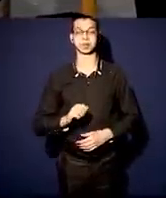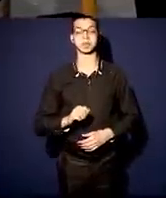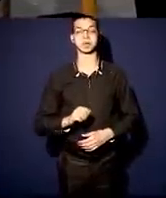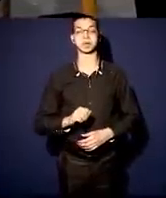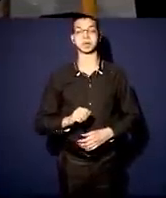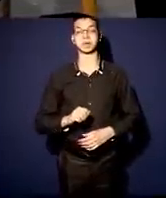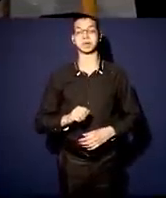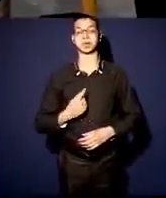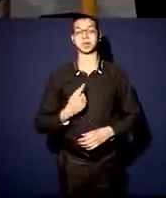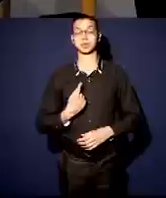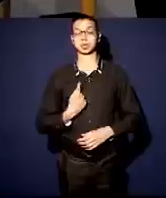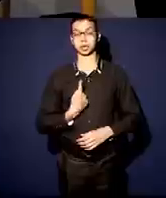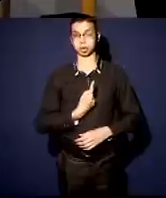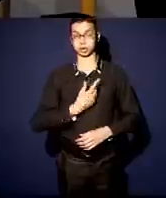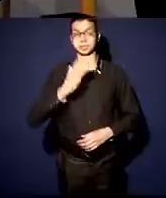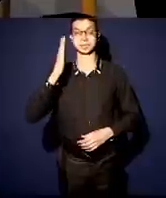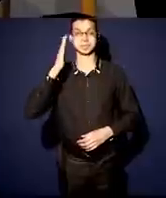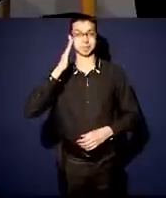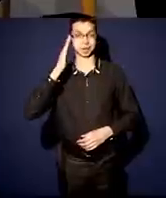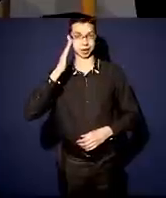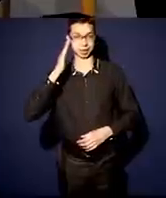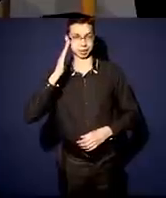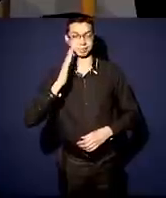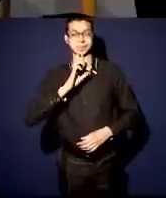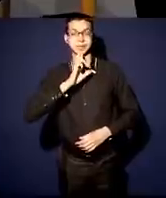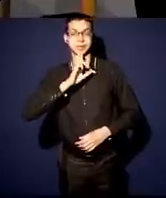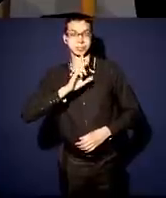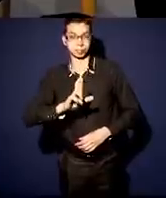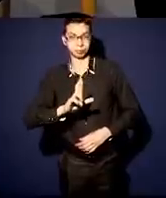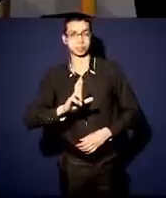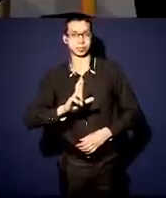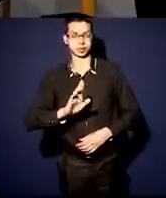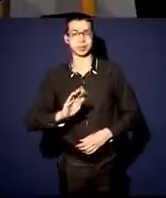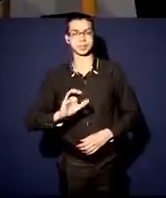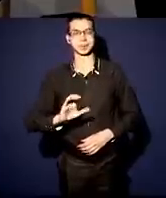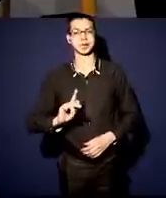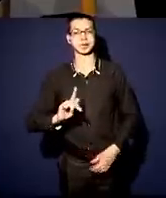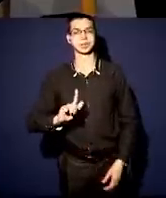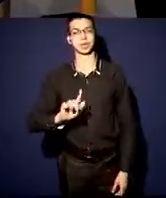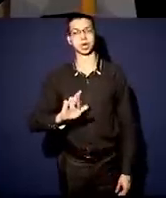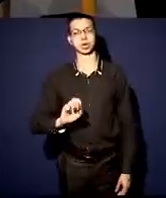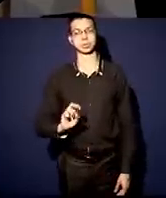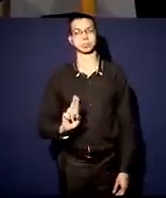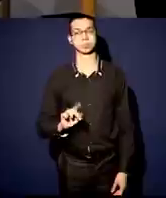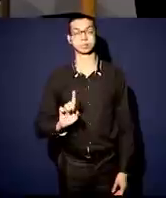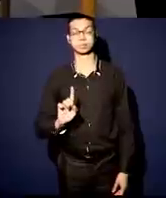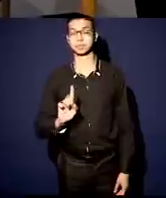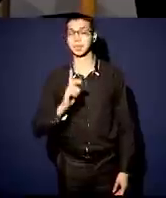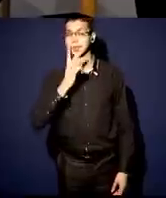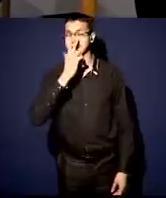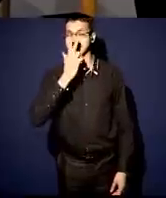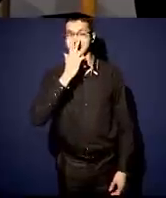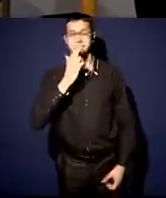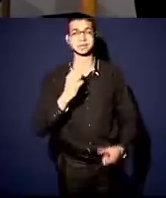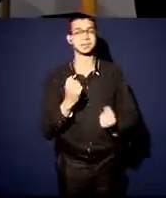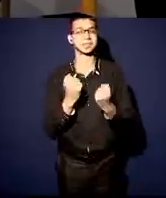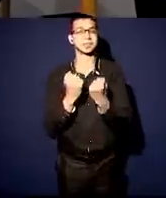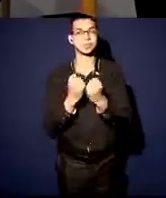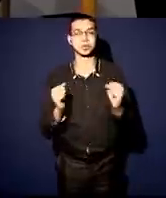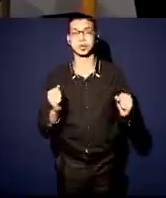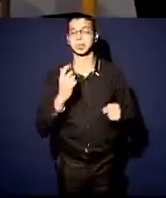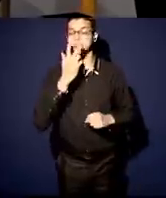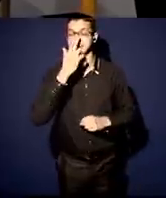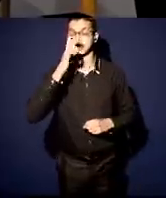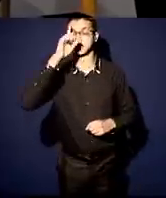precificado para nós aqui, com o nosso background, parece perto do impossível, do mundo difícil, mas qual a